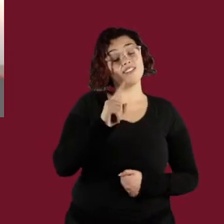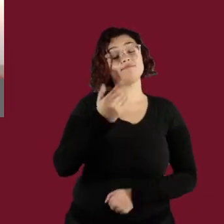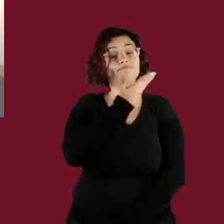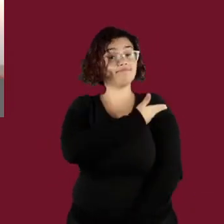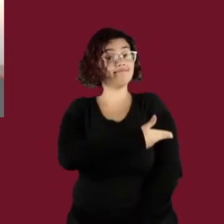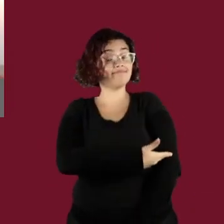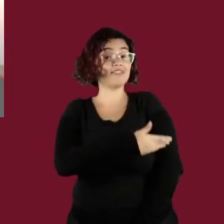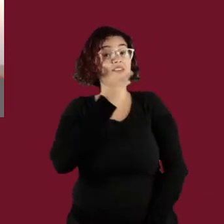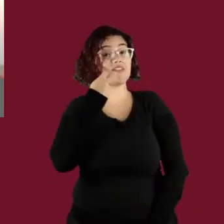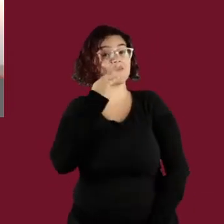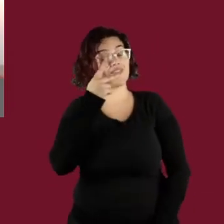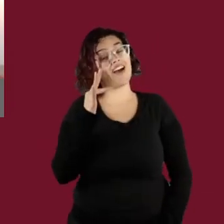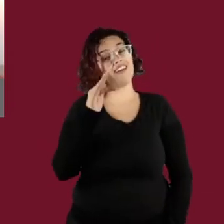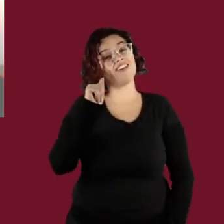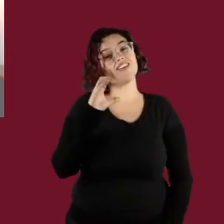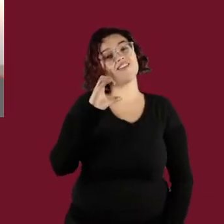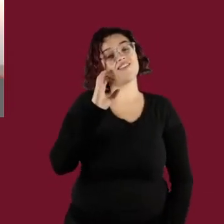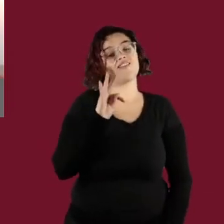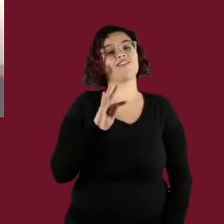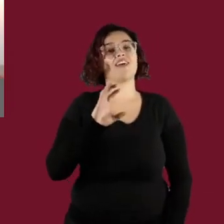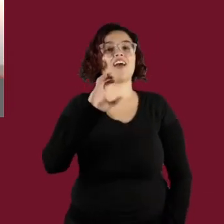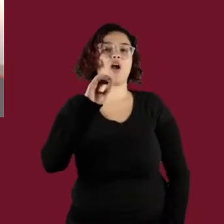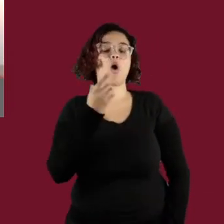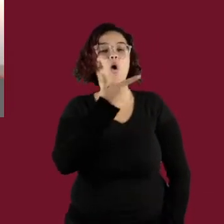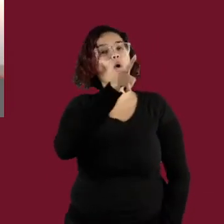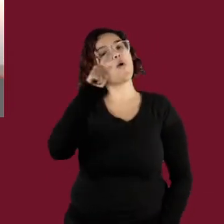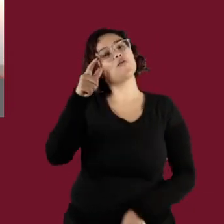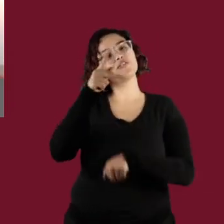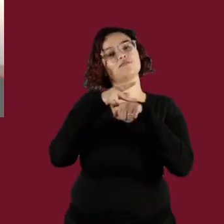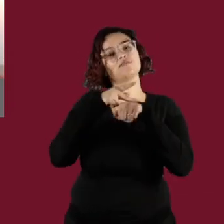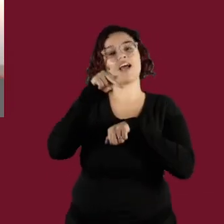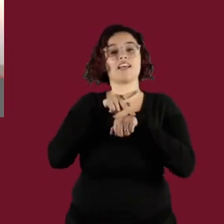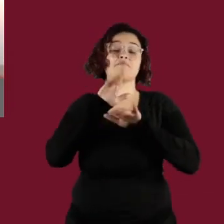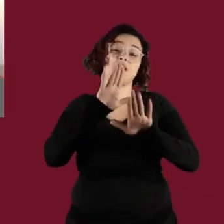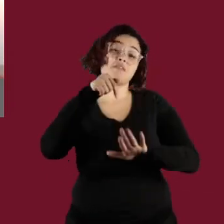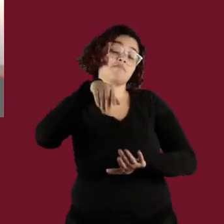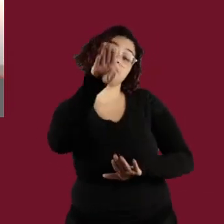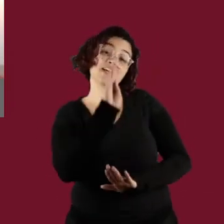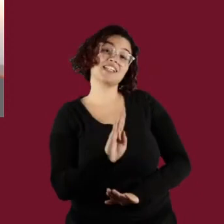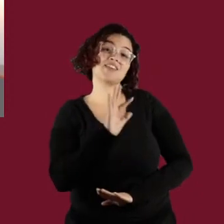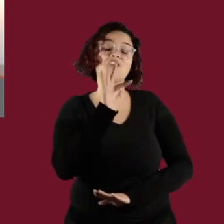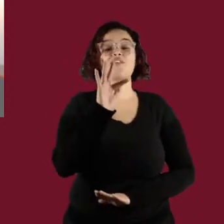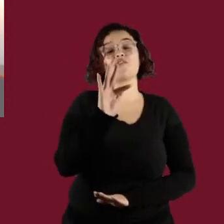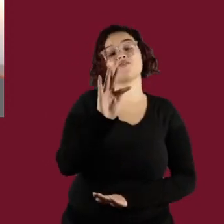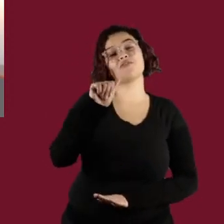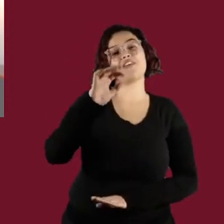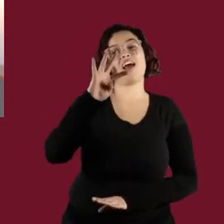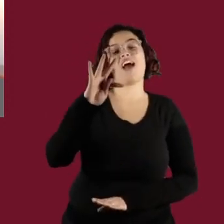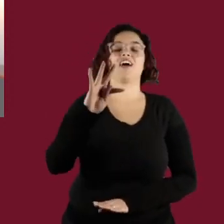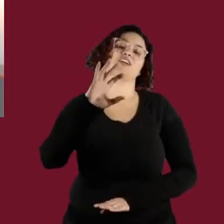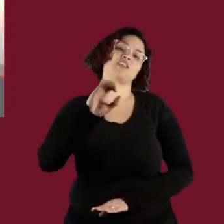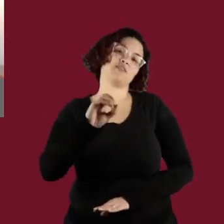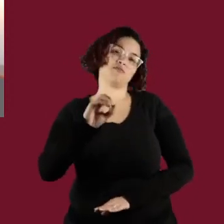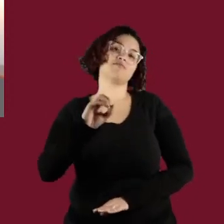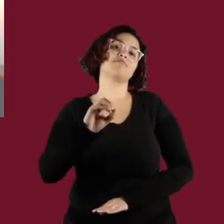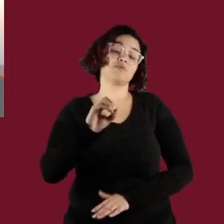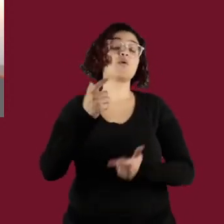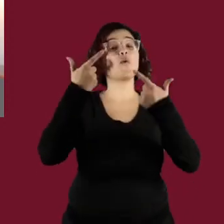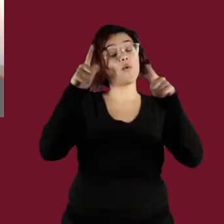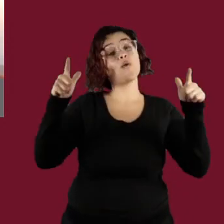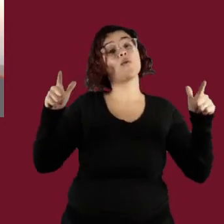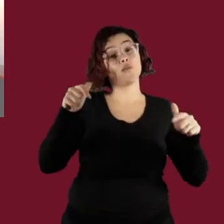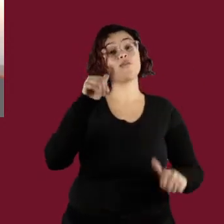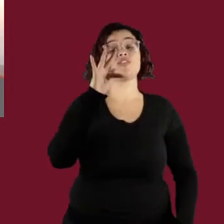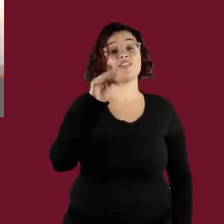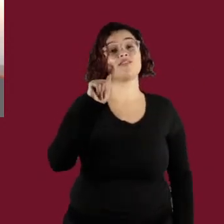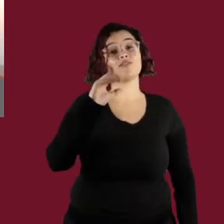pessoas falam essa palavra, menos no Brasil, não é isso? No Brasil nós temos fato, mas nas demais regiões da lusofonia é